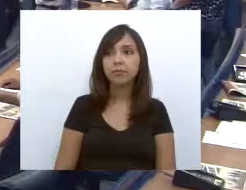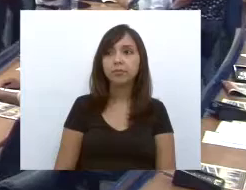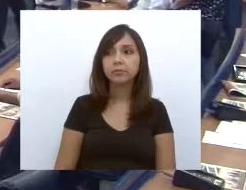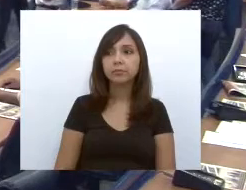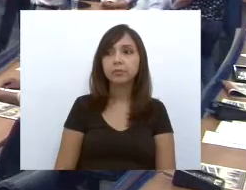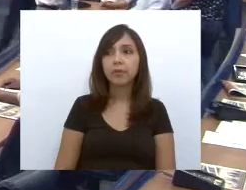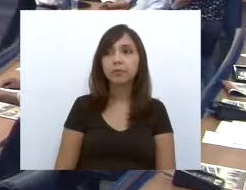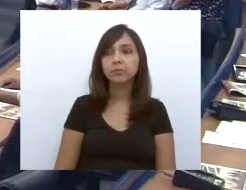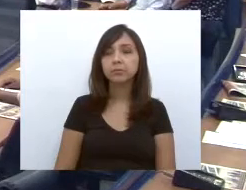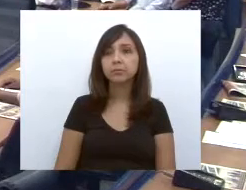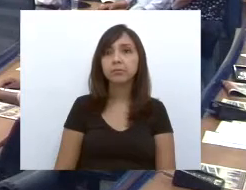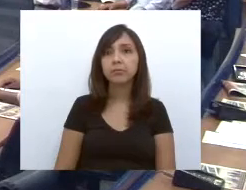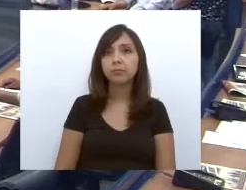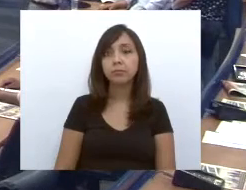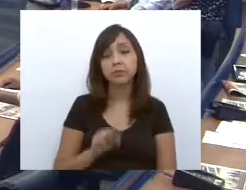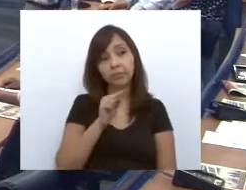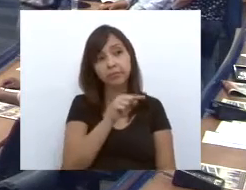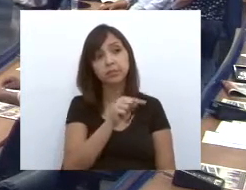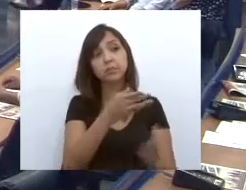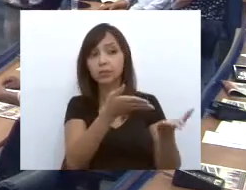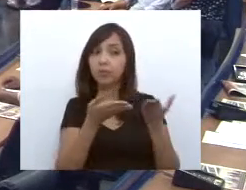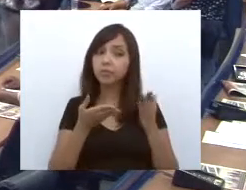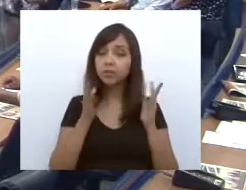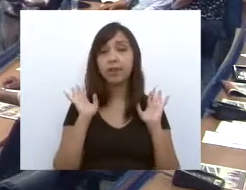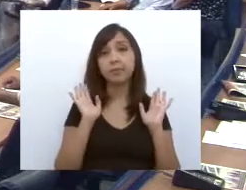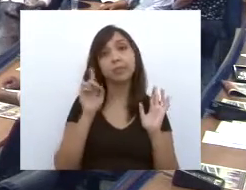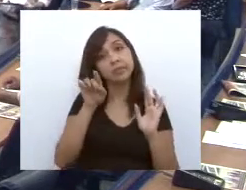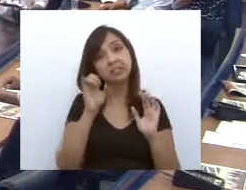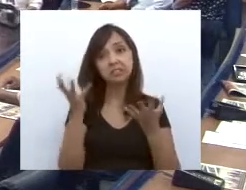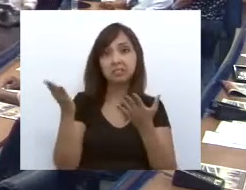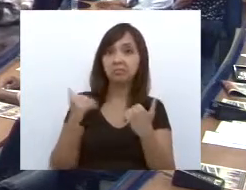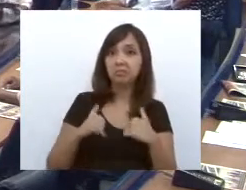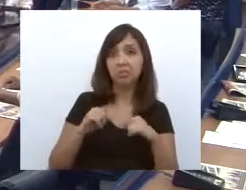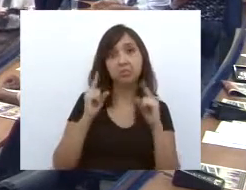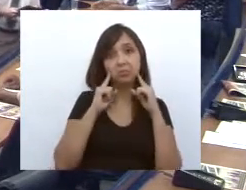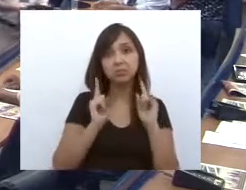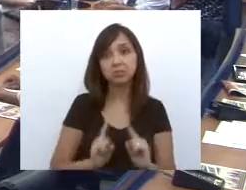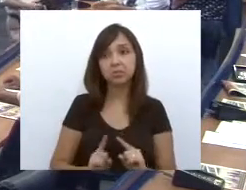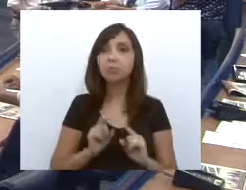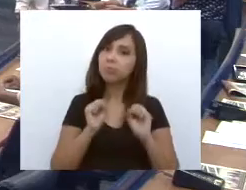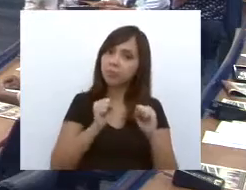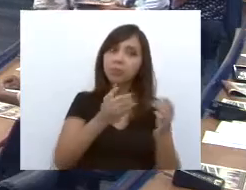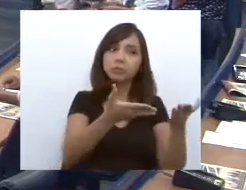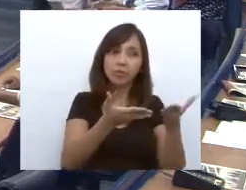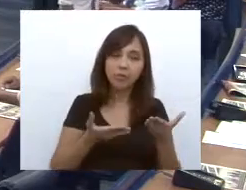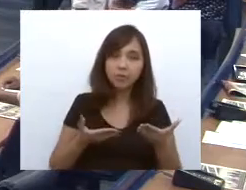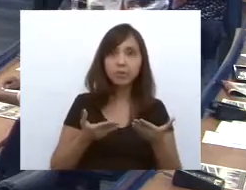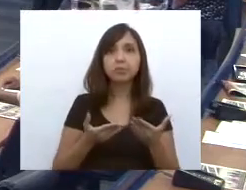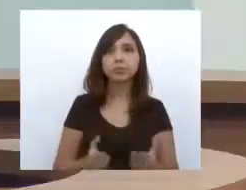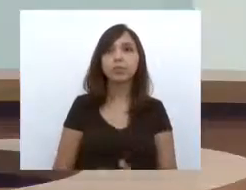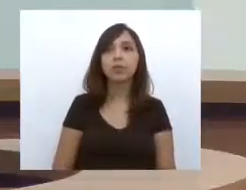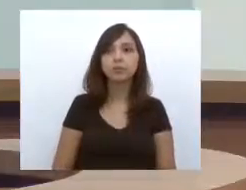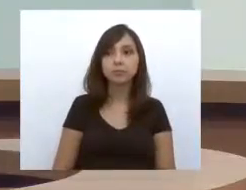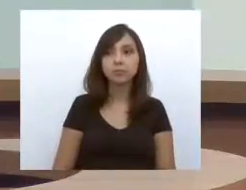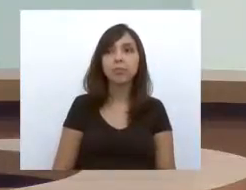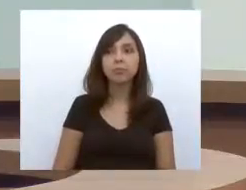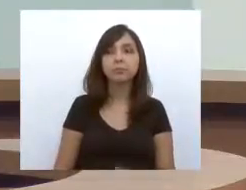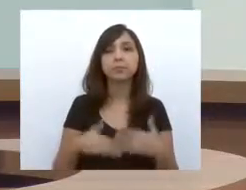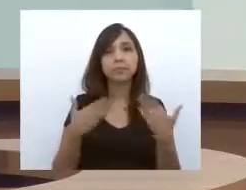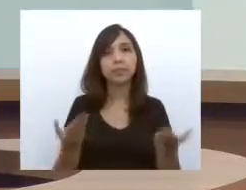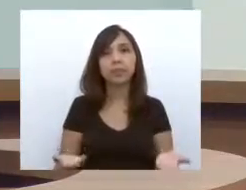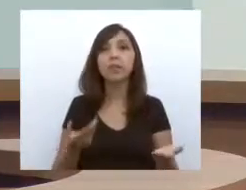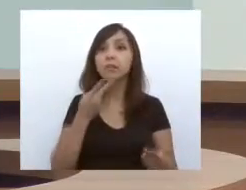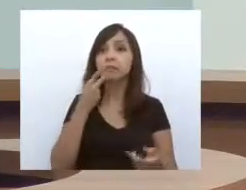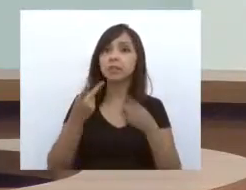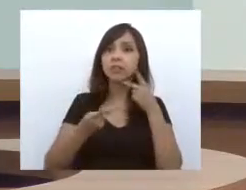Se ele convocar uma coisa, agora se ele vier... Senhor presidente, ele pode convidar, né, senhor presidente? O que eu queria dizer, senhor presidente, é que ele falou